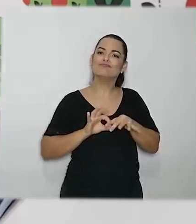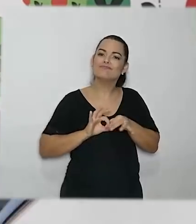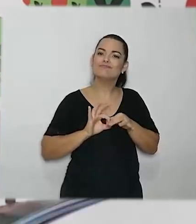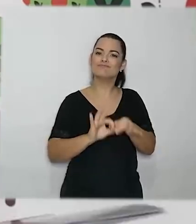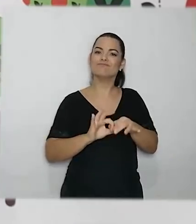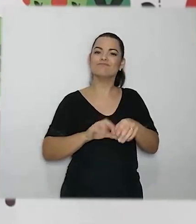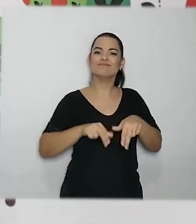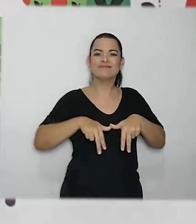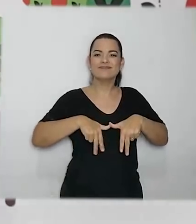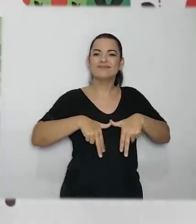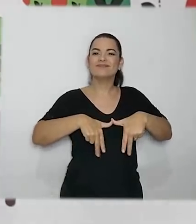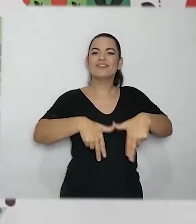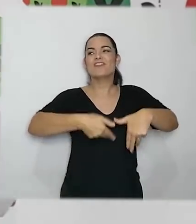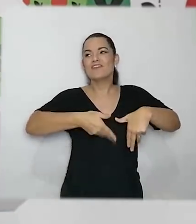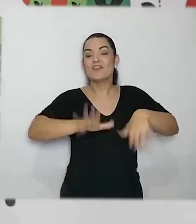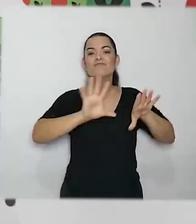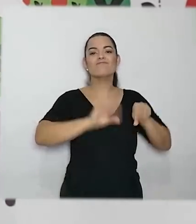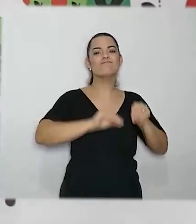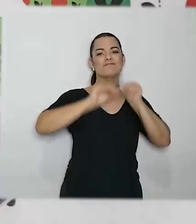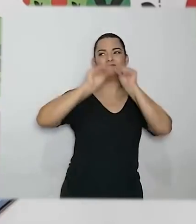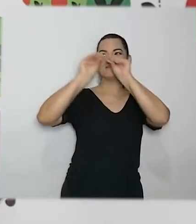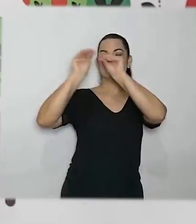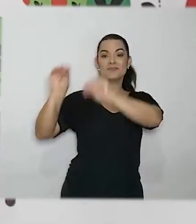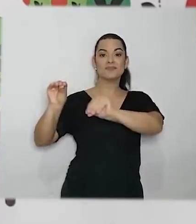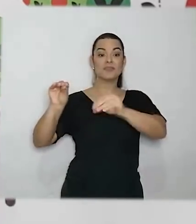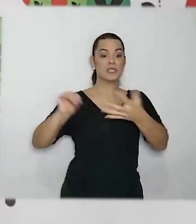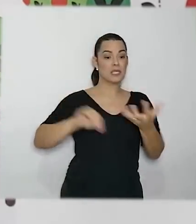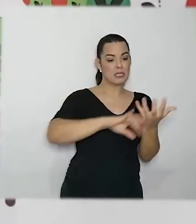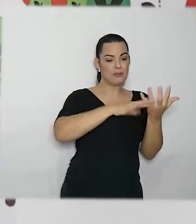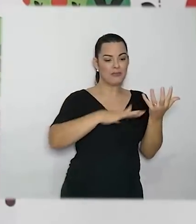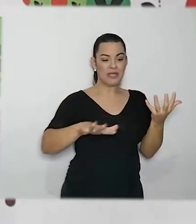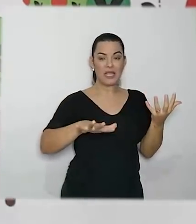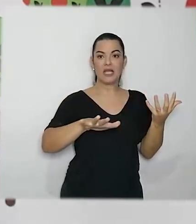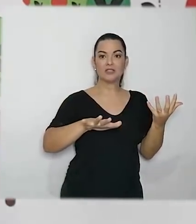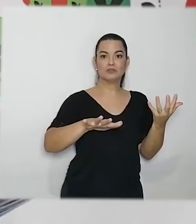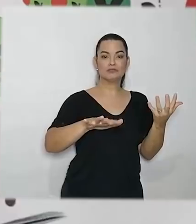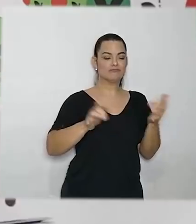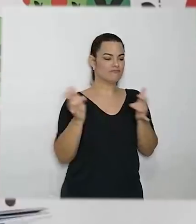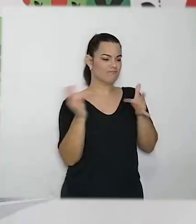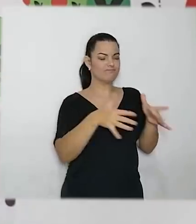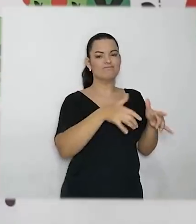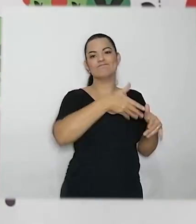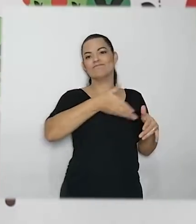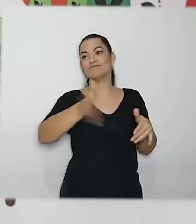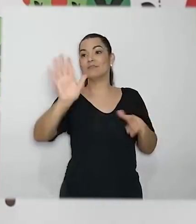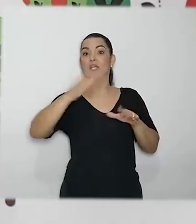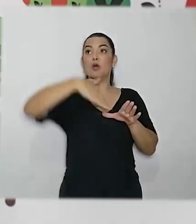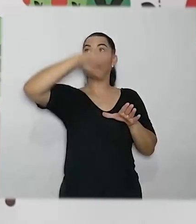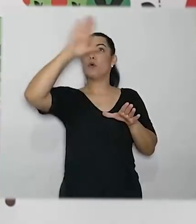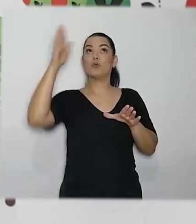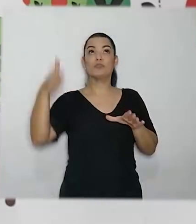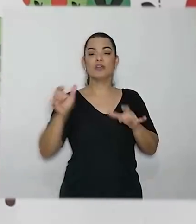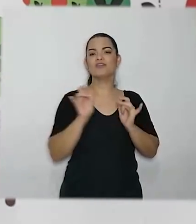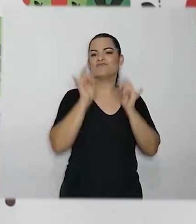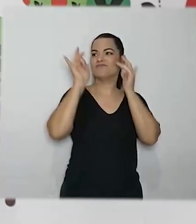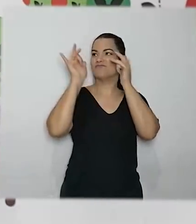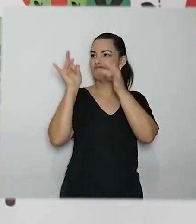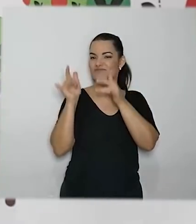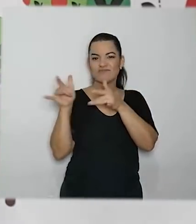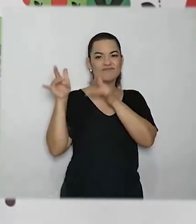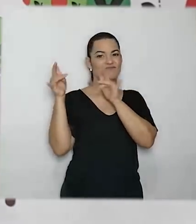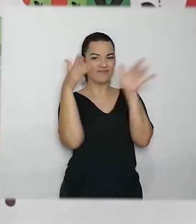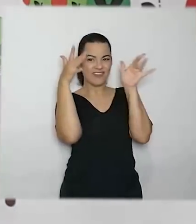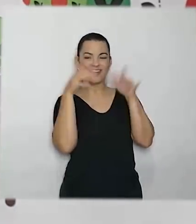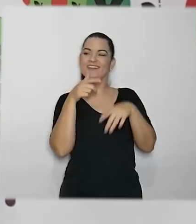banhado e para longe da montanha. Foi uma façanha. Hoje